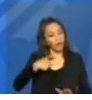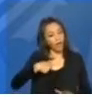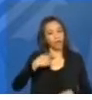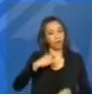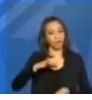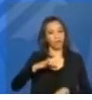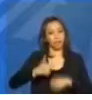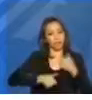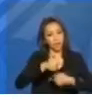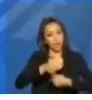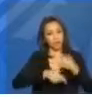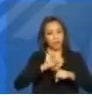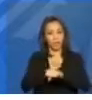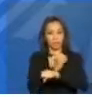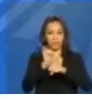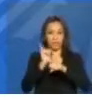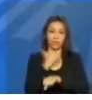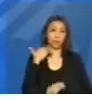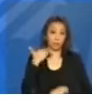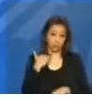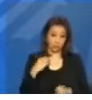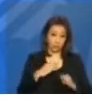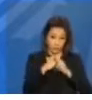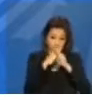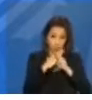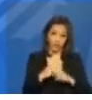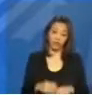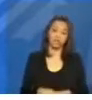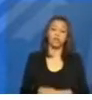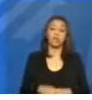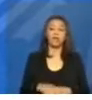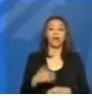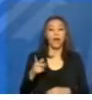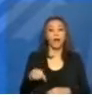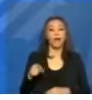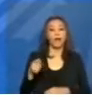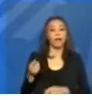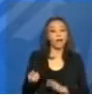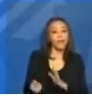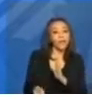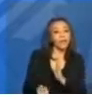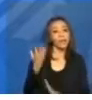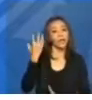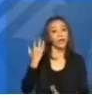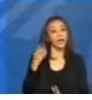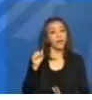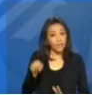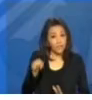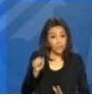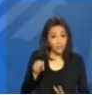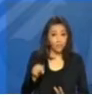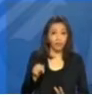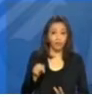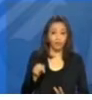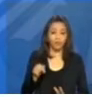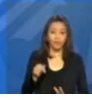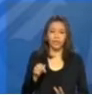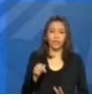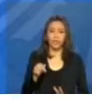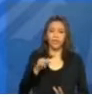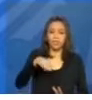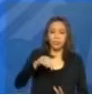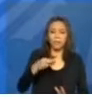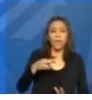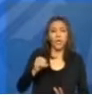nosso. Coisa mais importante que eu diria agora: criar esse banco de microcrédito, e nós tivemos essa